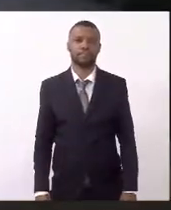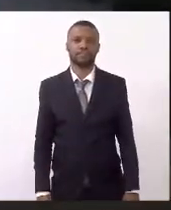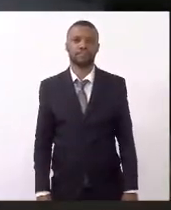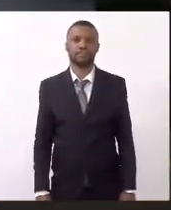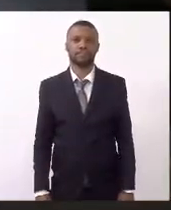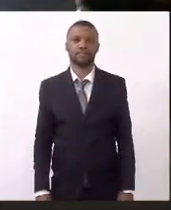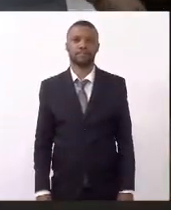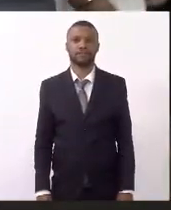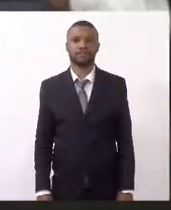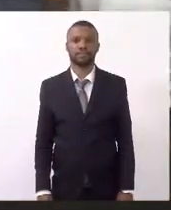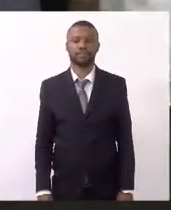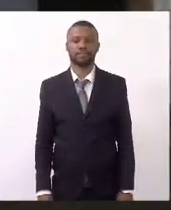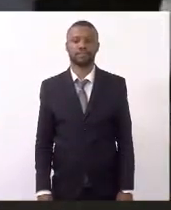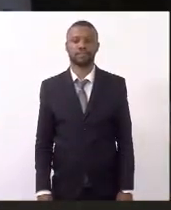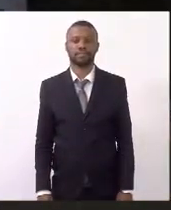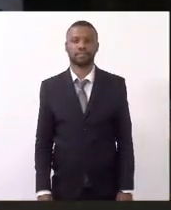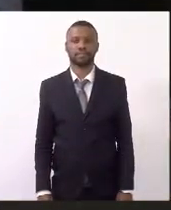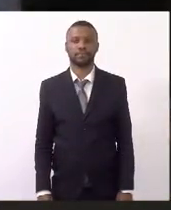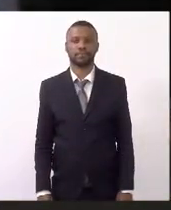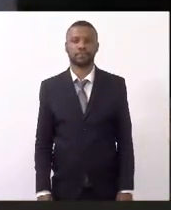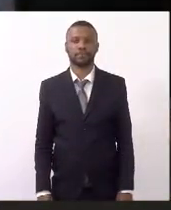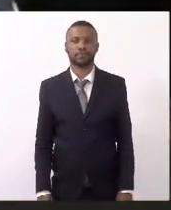há mensagens